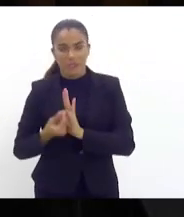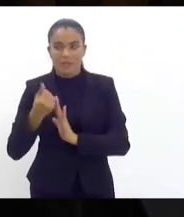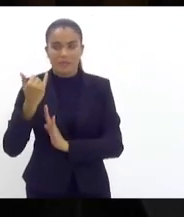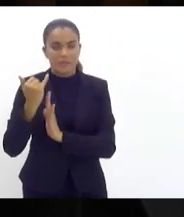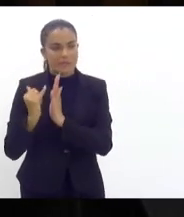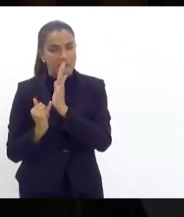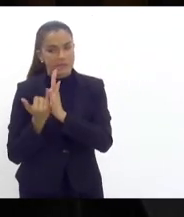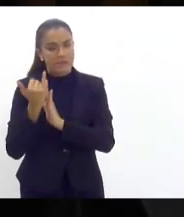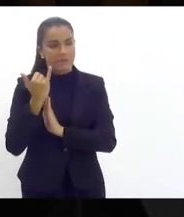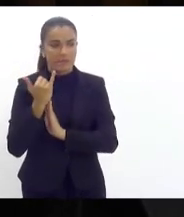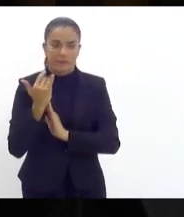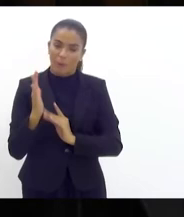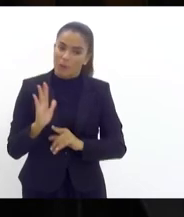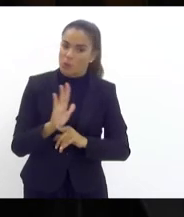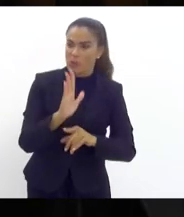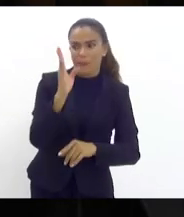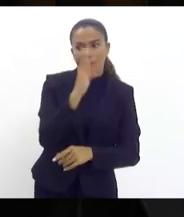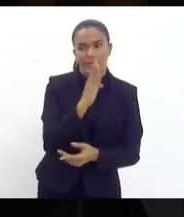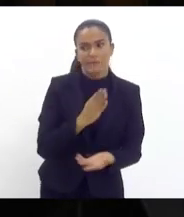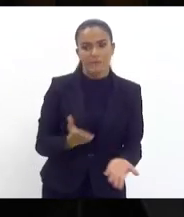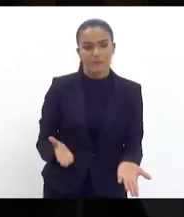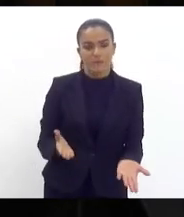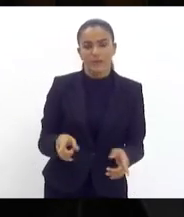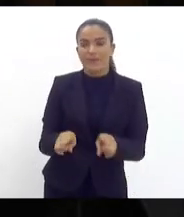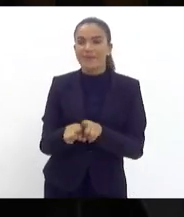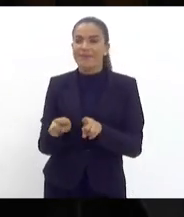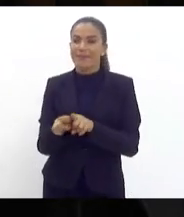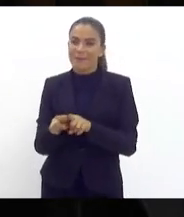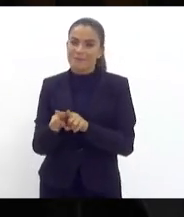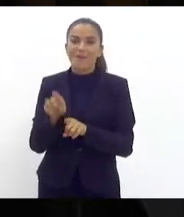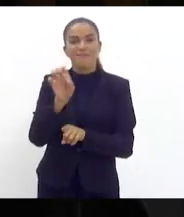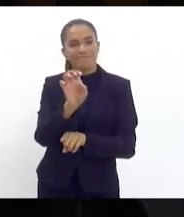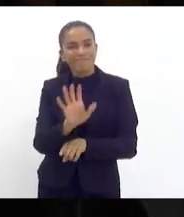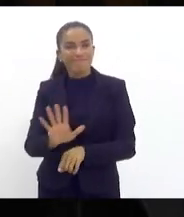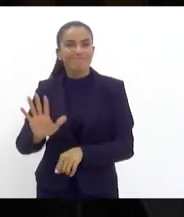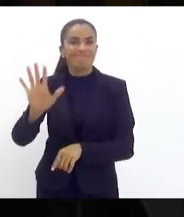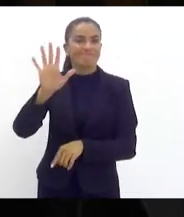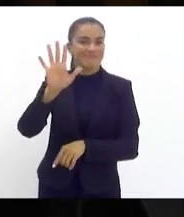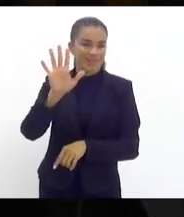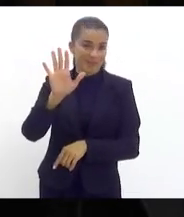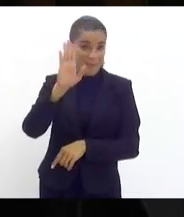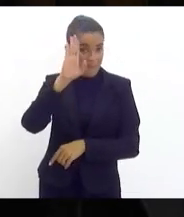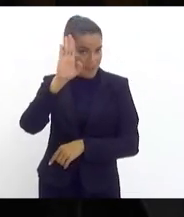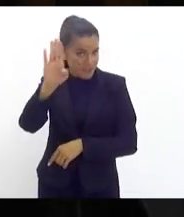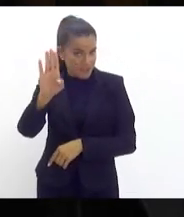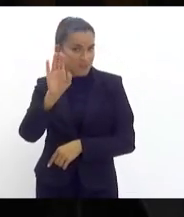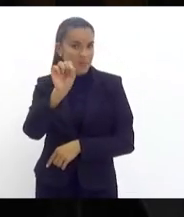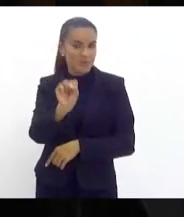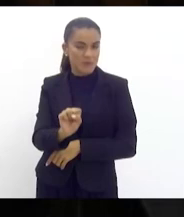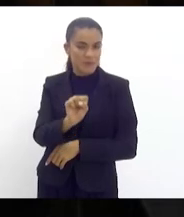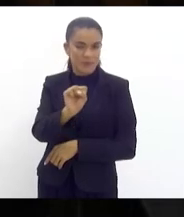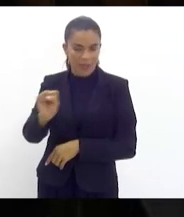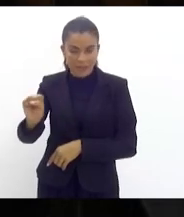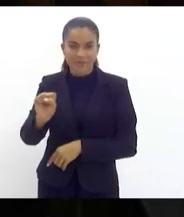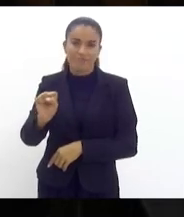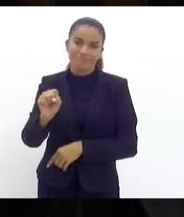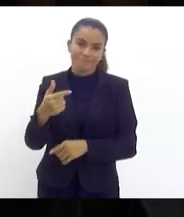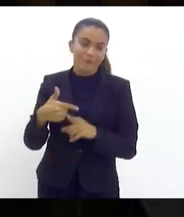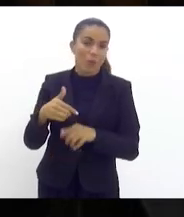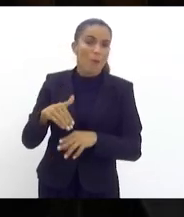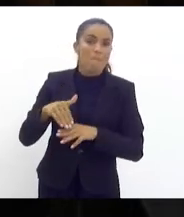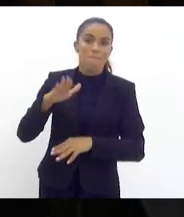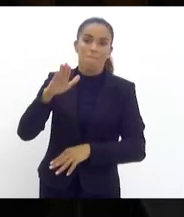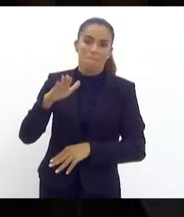a bem do Brasil e das suas unidades federadas, principalmente do Sul-Sudeste, que são os